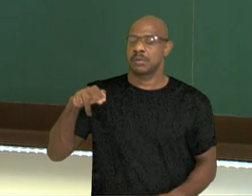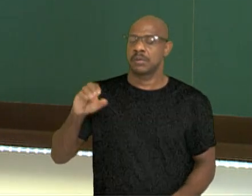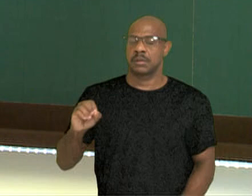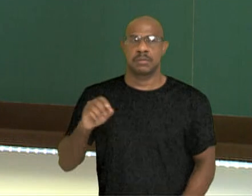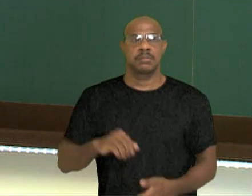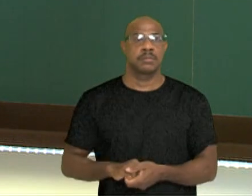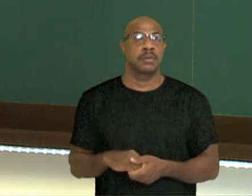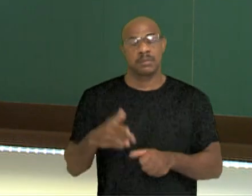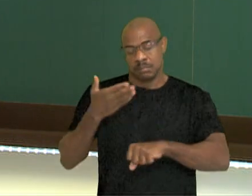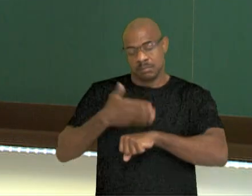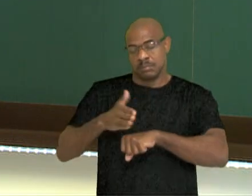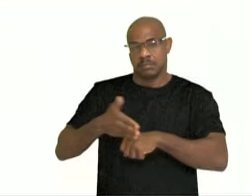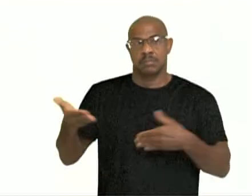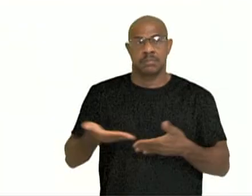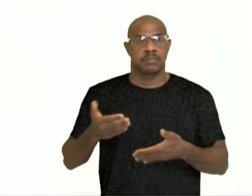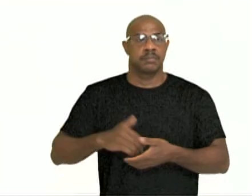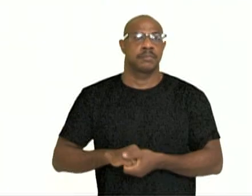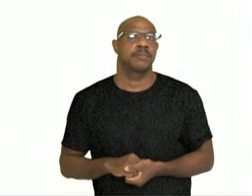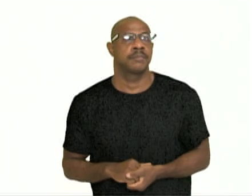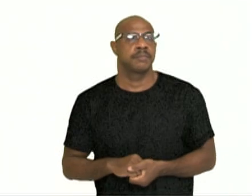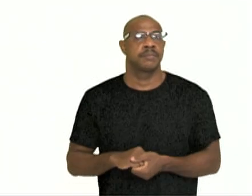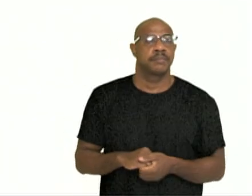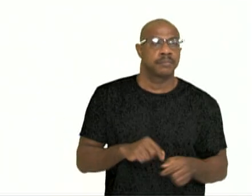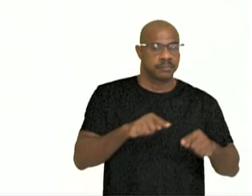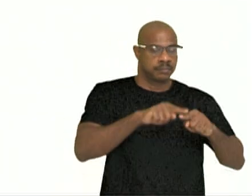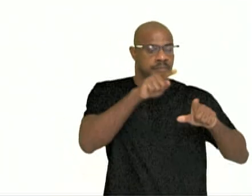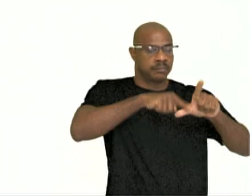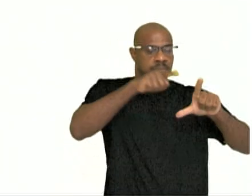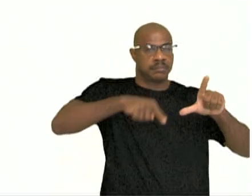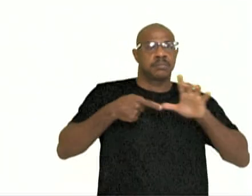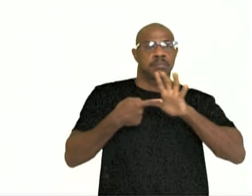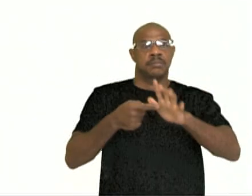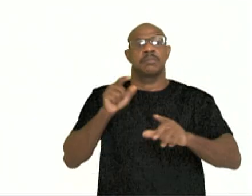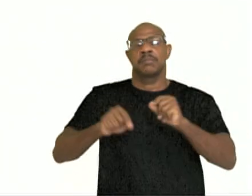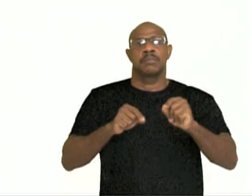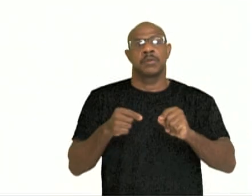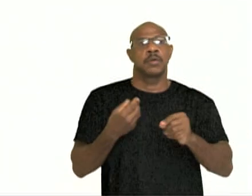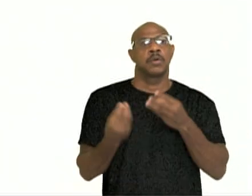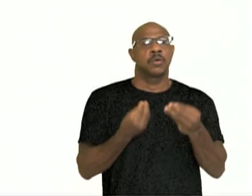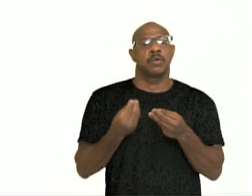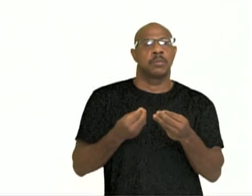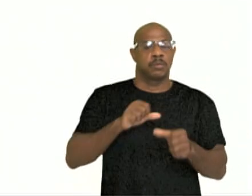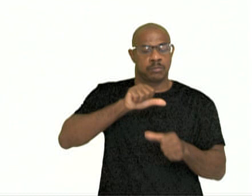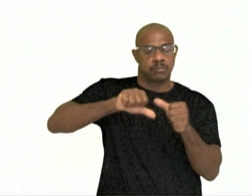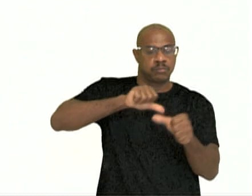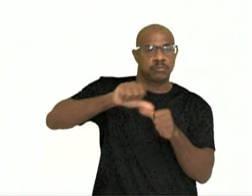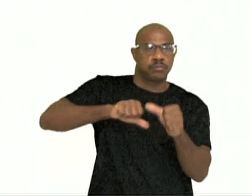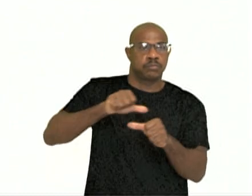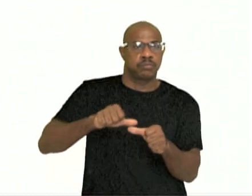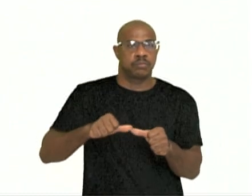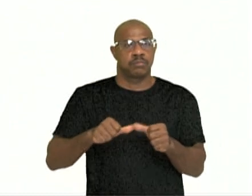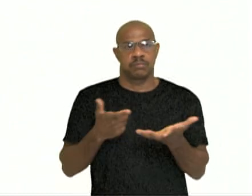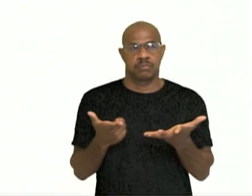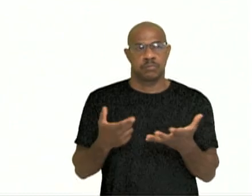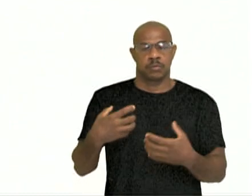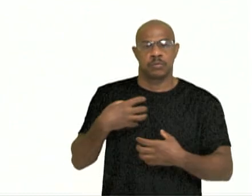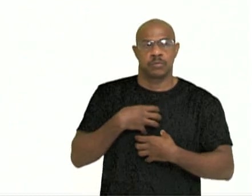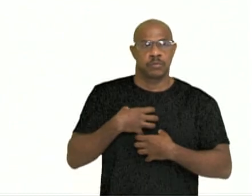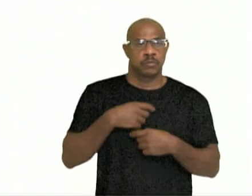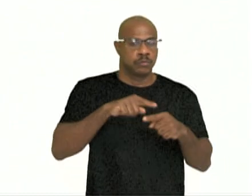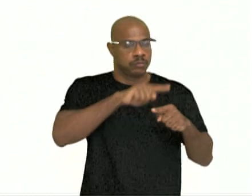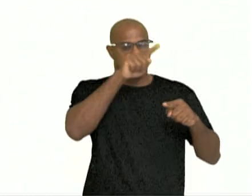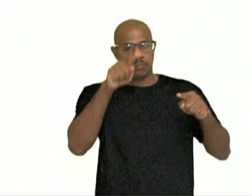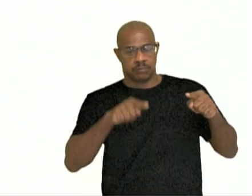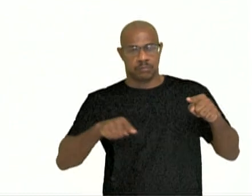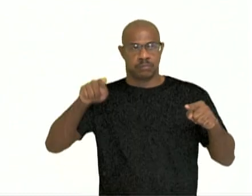Vamos praticar um pouquinho. Os gráficos mostram como variam as posições de dois